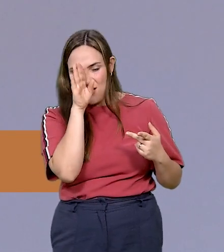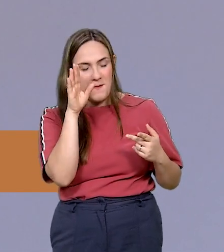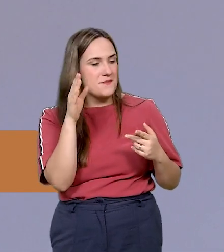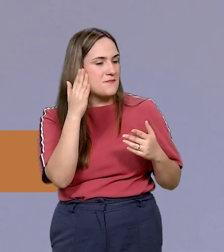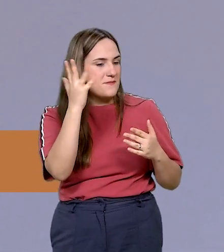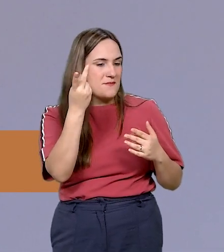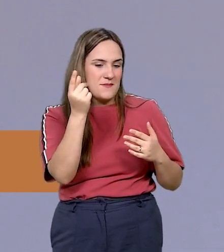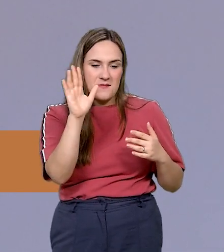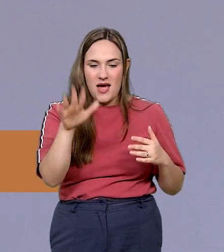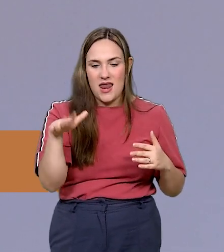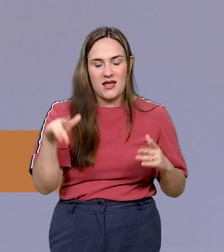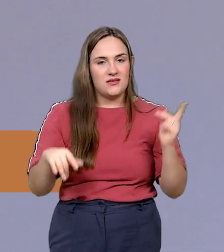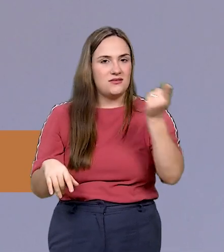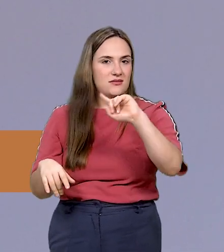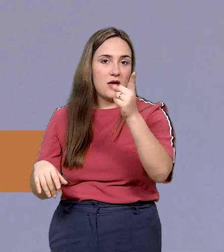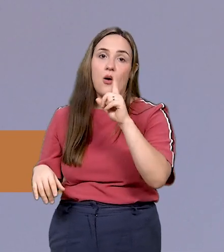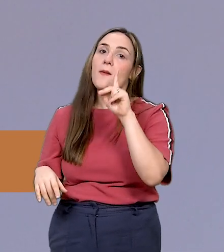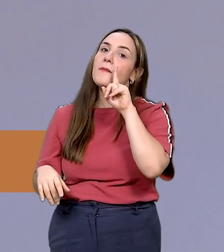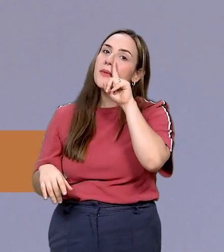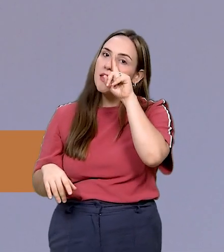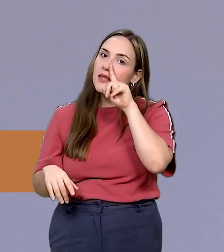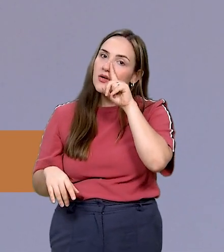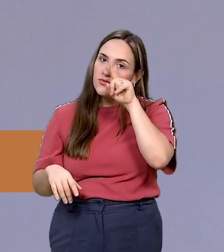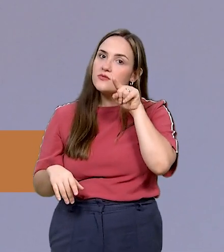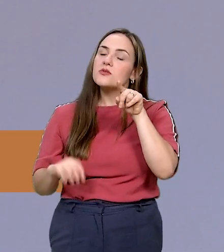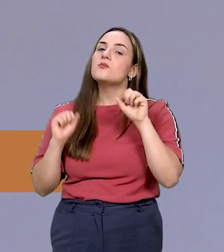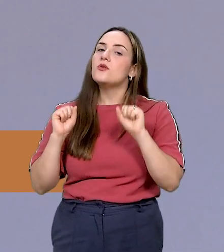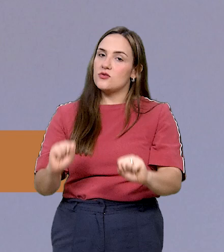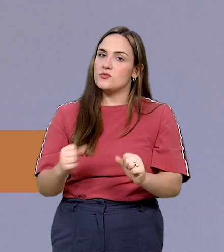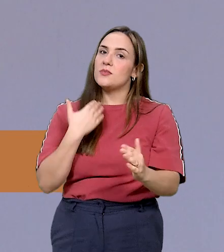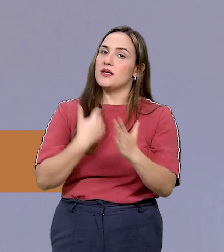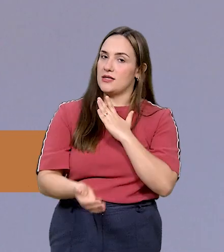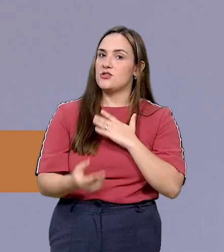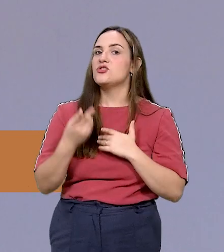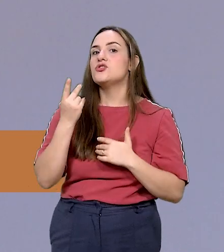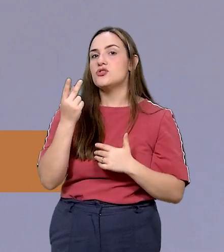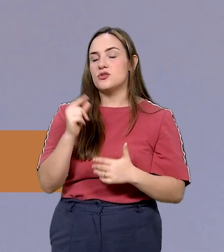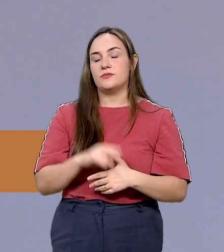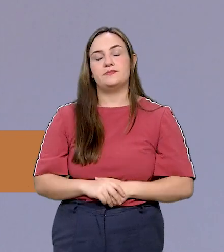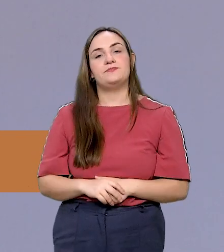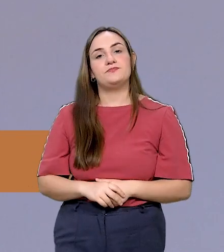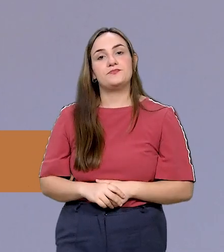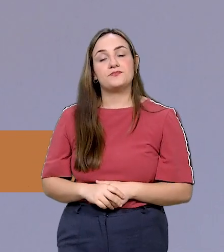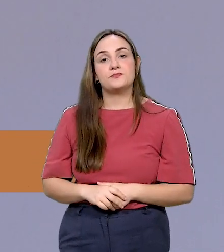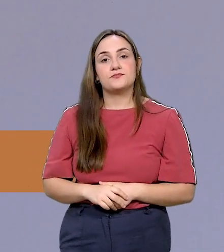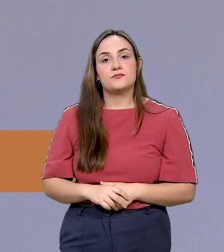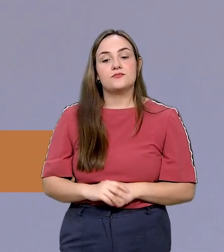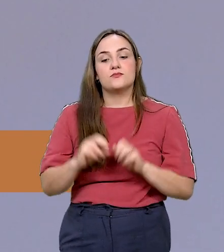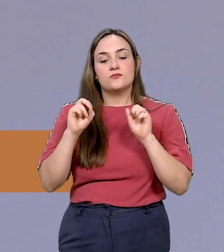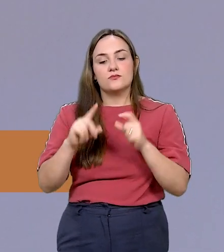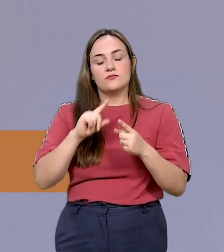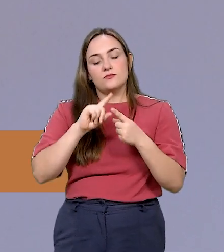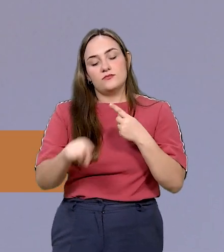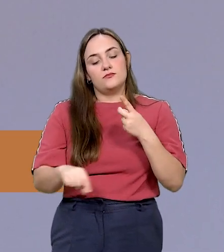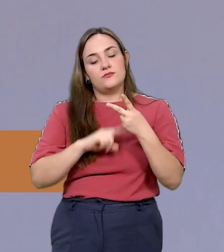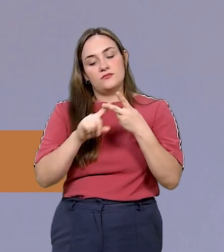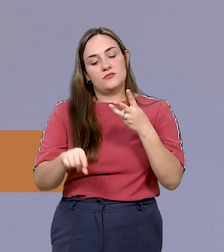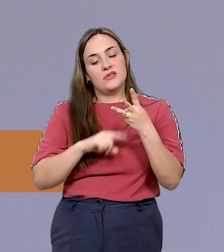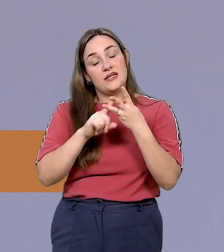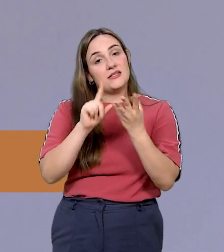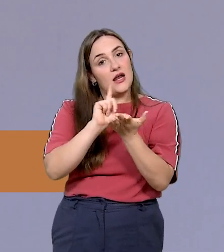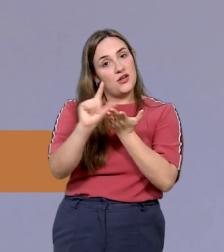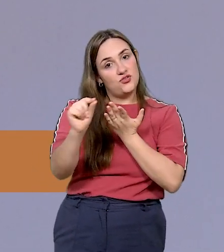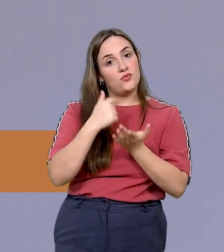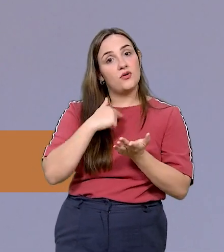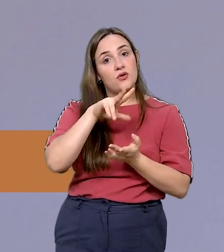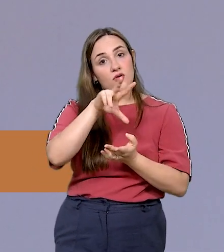da China. Esse negócio da China pode ser muito perigoso para o seu bolso e vai te dar prejuízo. Agora, o terceiro artigo que